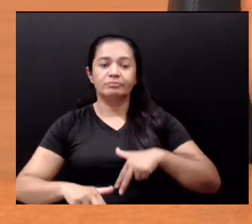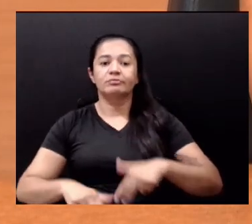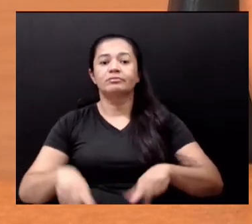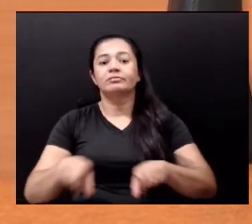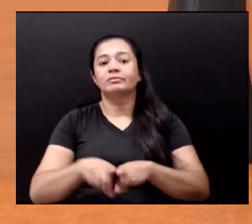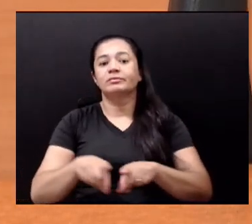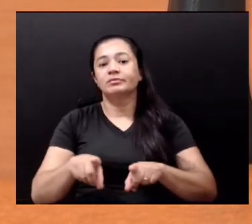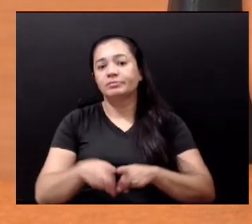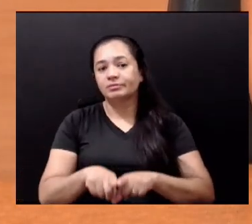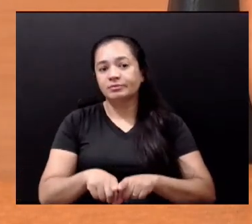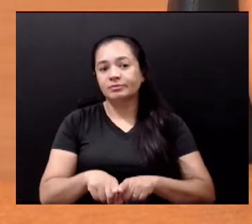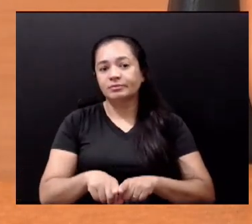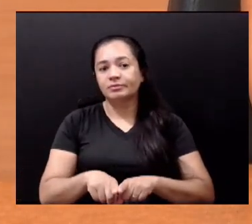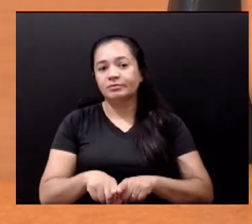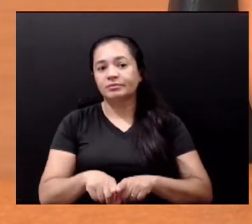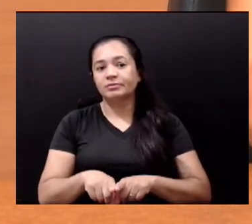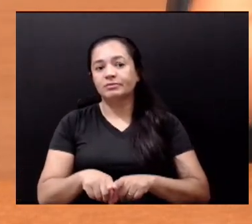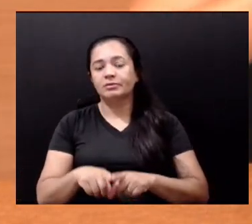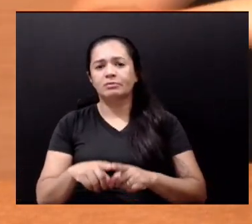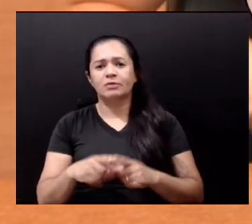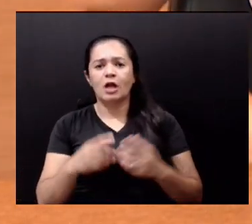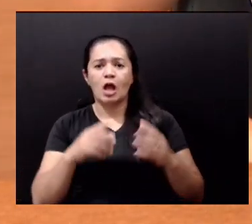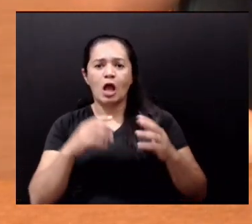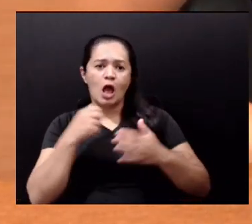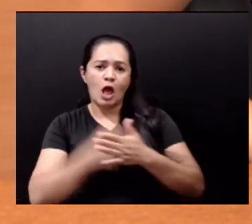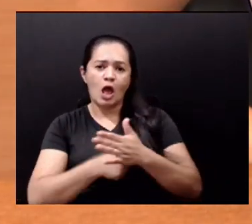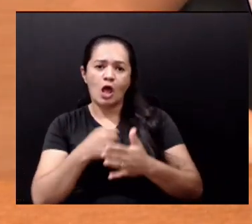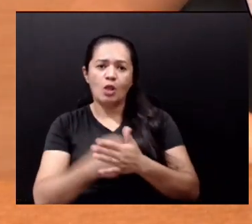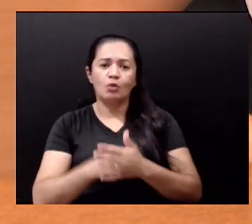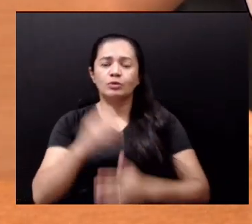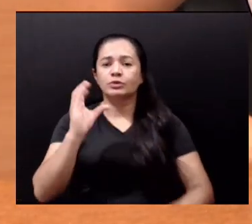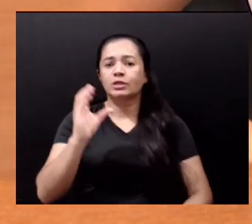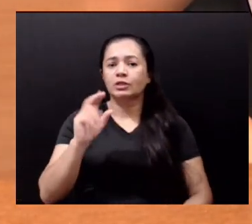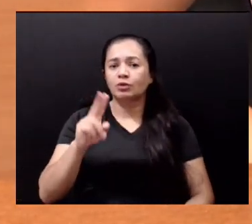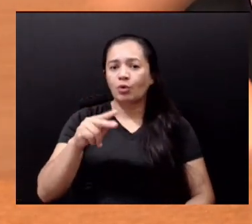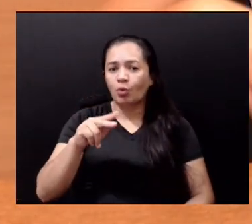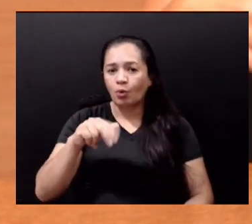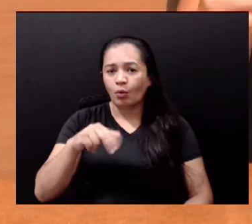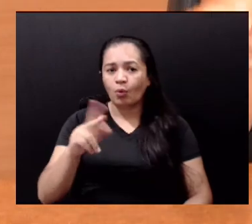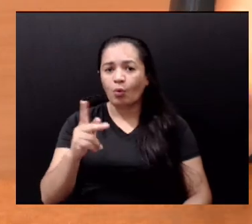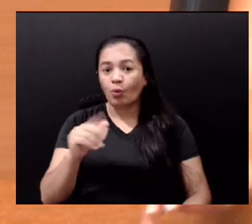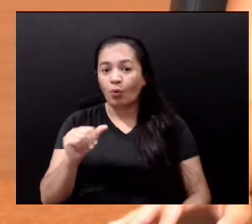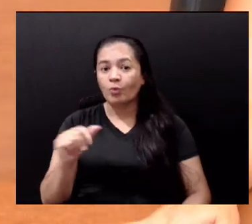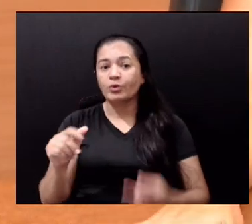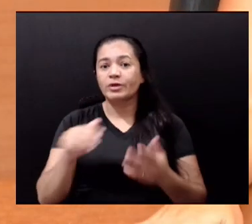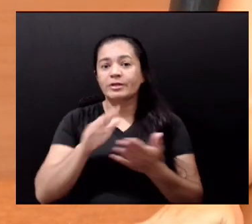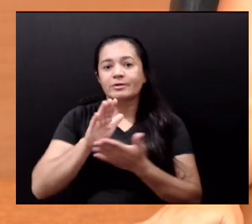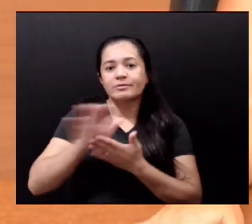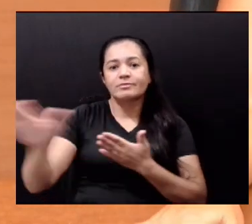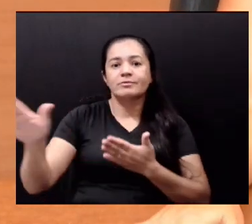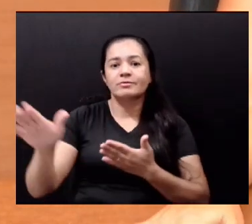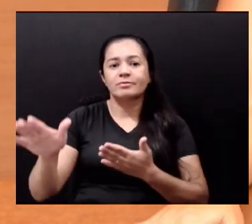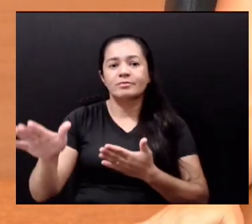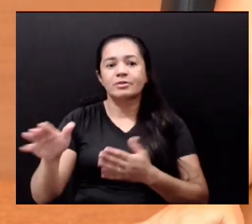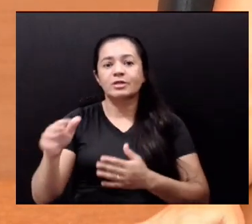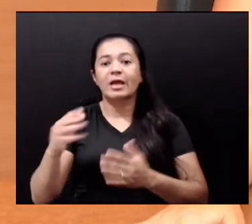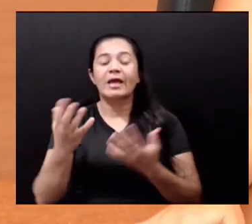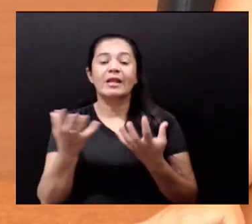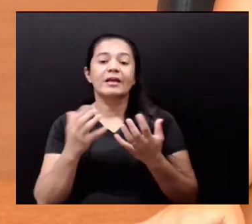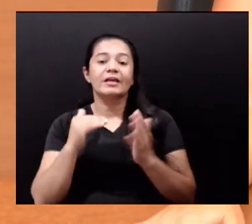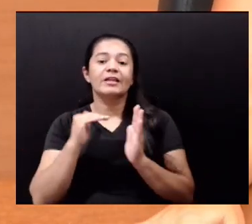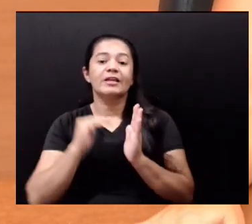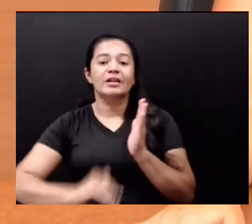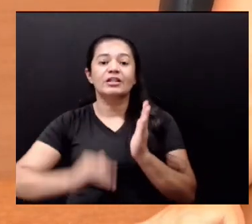Cunha Sai, né, quando o Eduardo Cunha, então presidente da Câmara, queria retirar o direito da pílula do